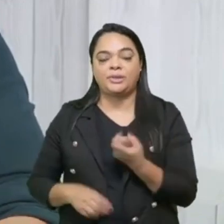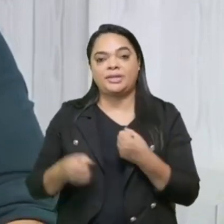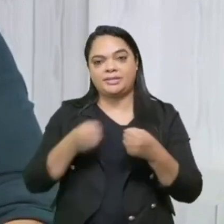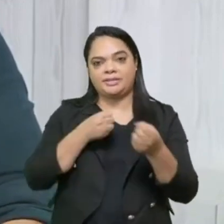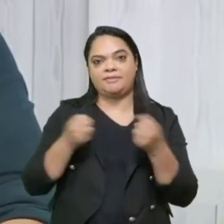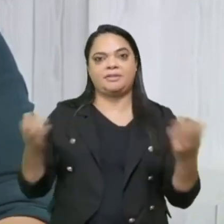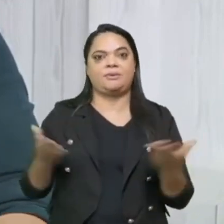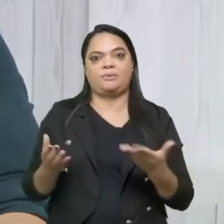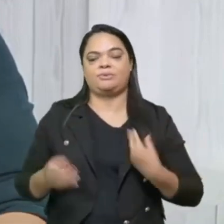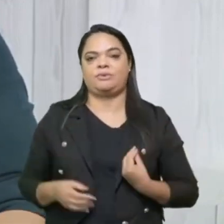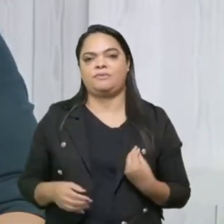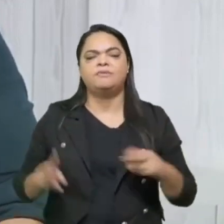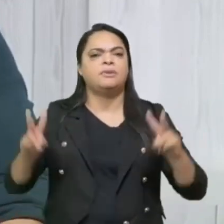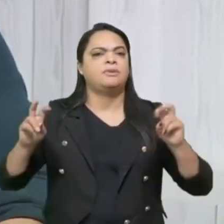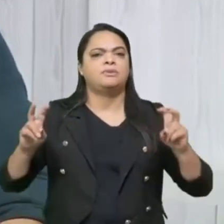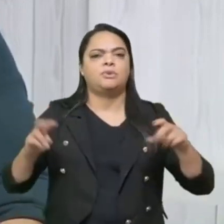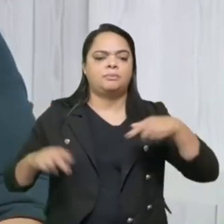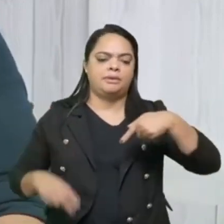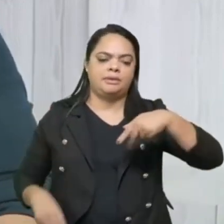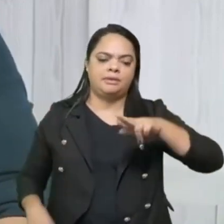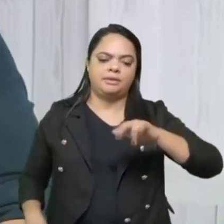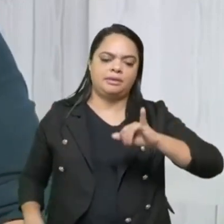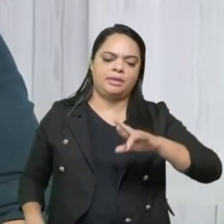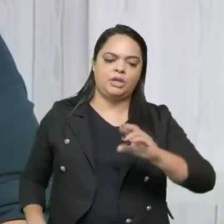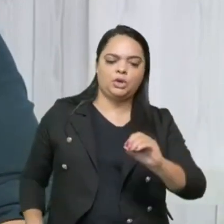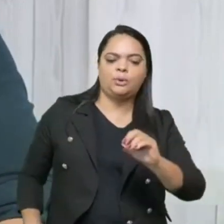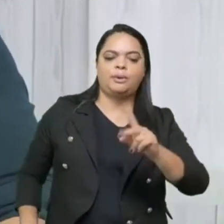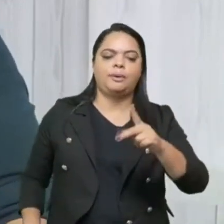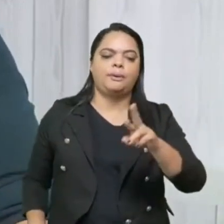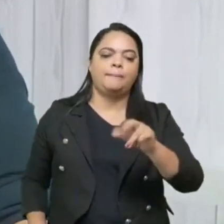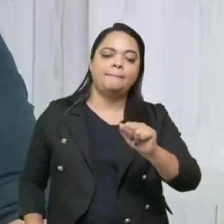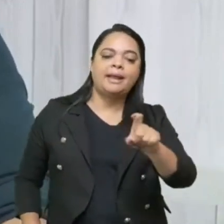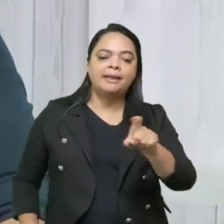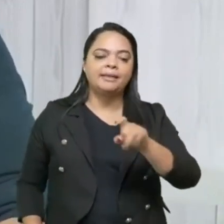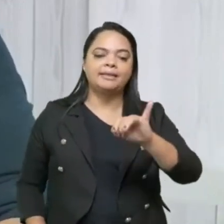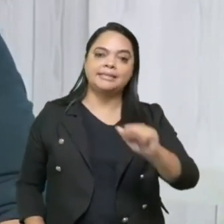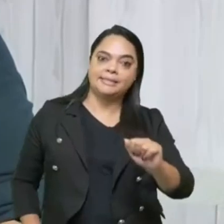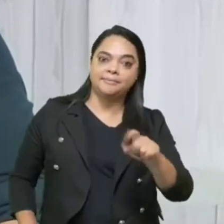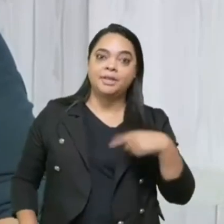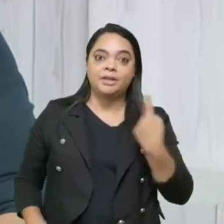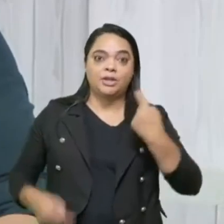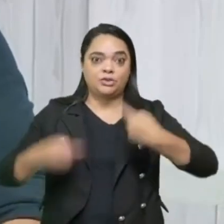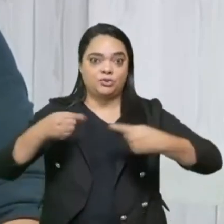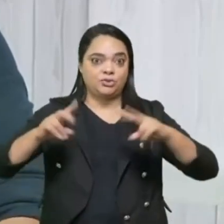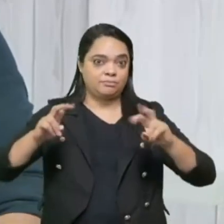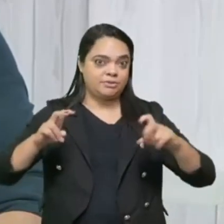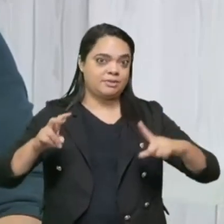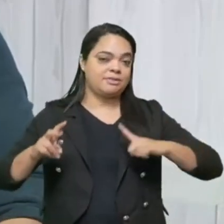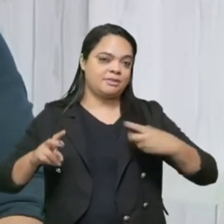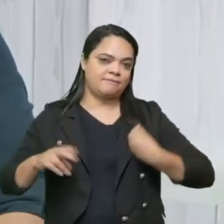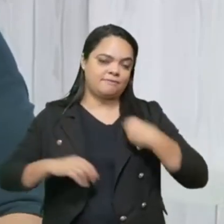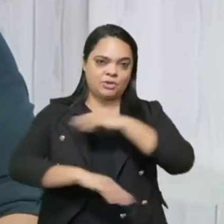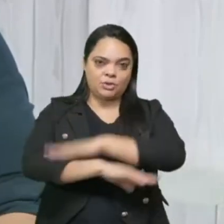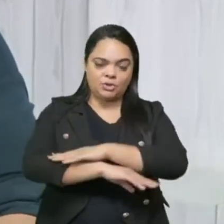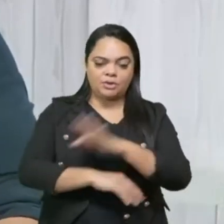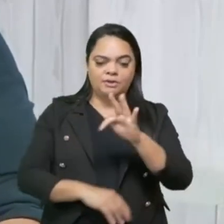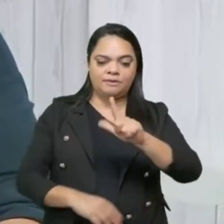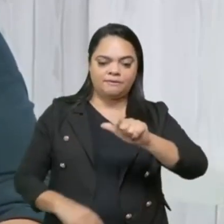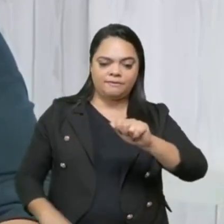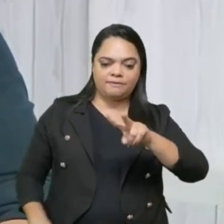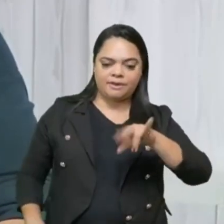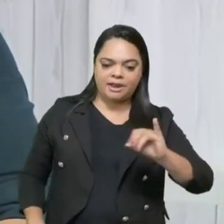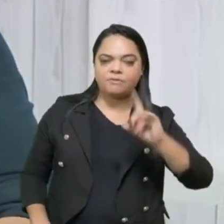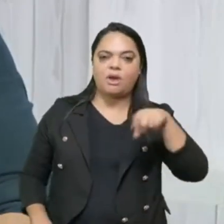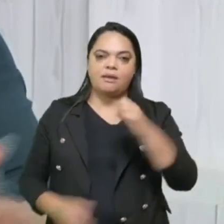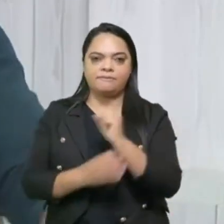A entrevista ao vivo de hoje é sobre a quiropraxia e para falarmos sobre o tema, recebemos no estúdio Flávio Alves, que